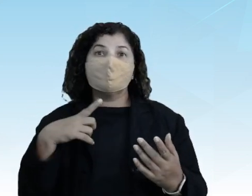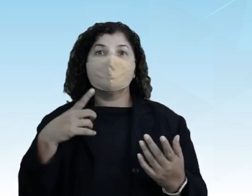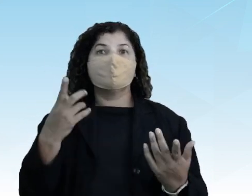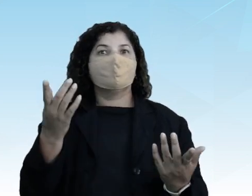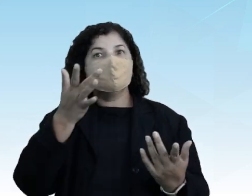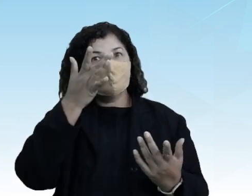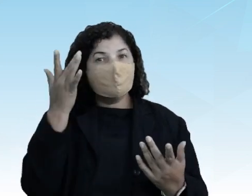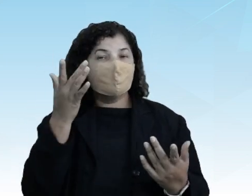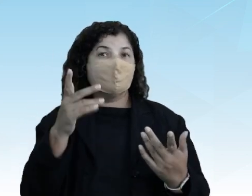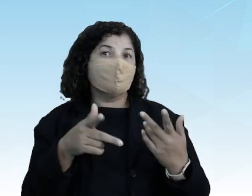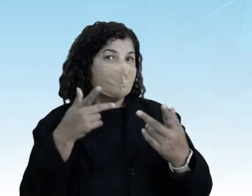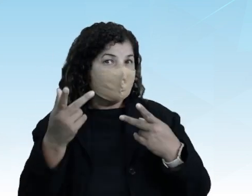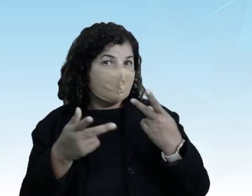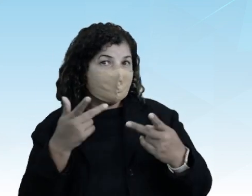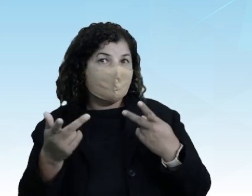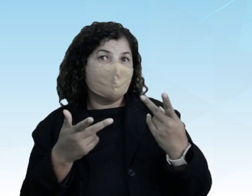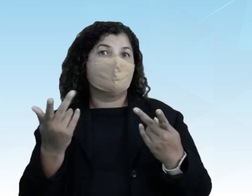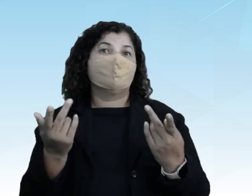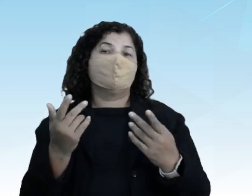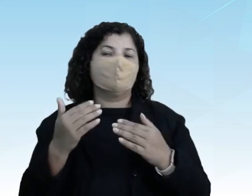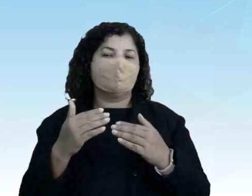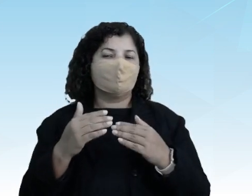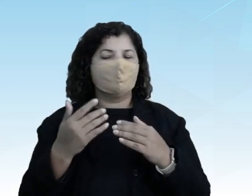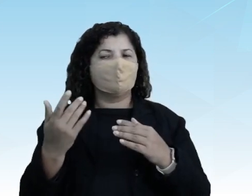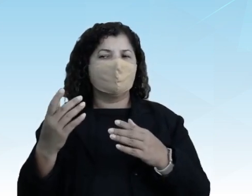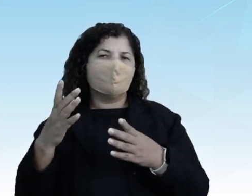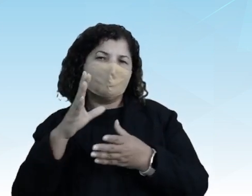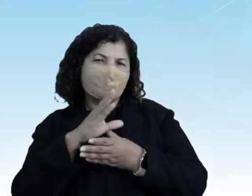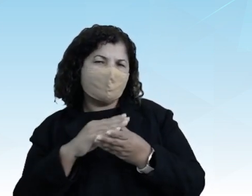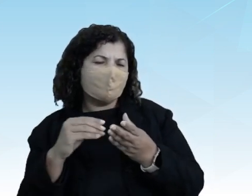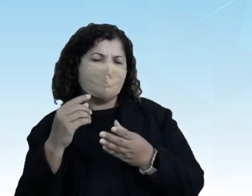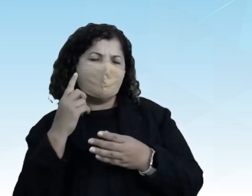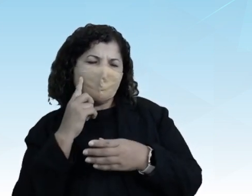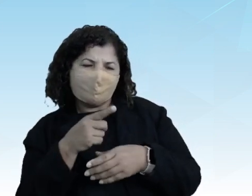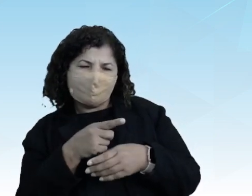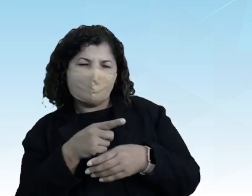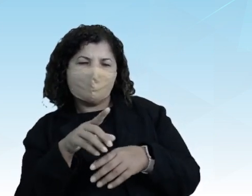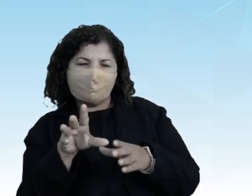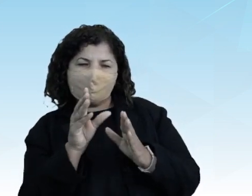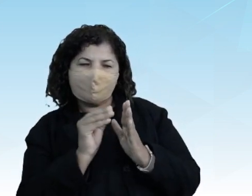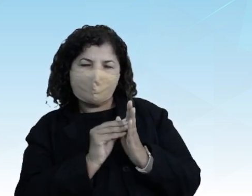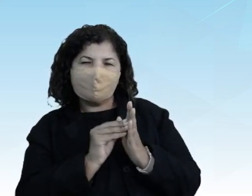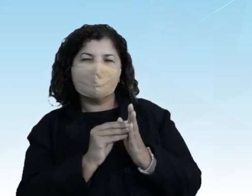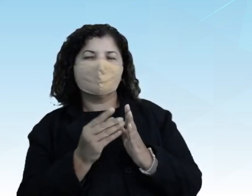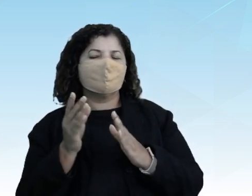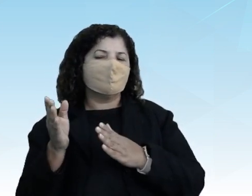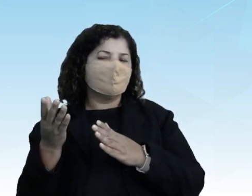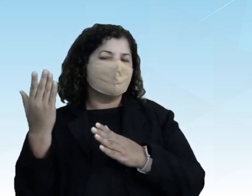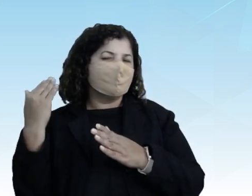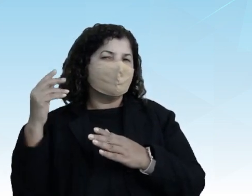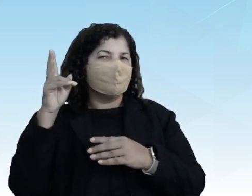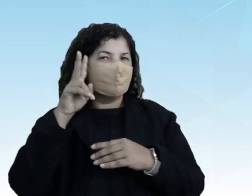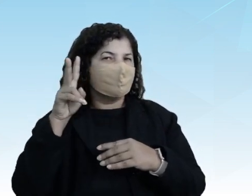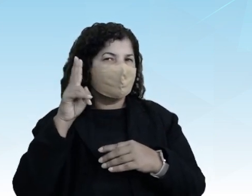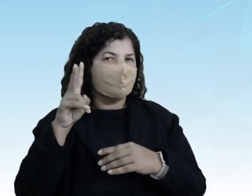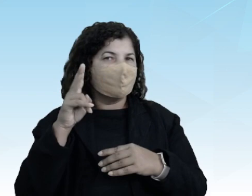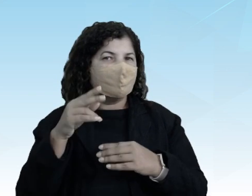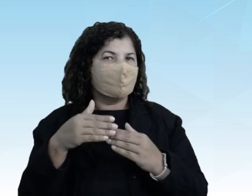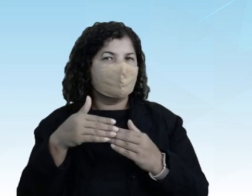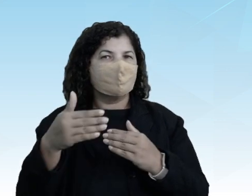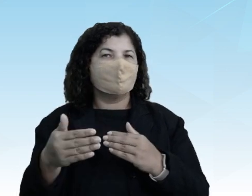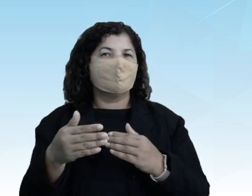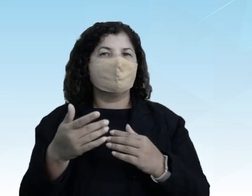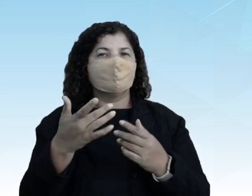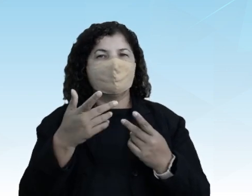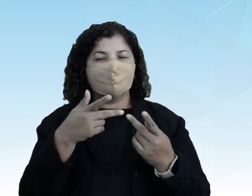ser apropriados pelos historiadores para analisar períodos históricos recentes, né? A partir do